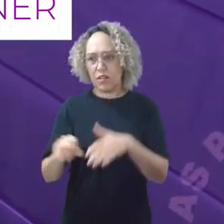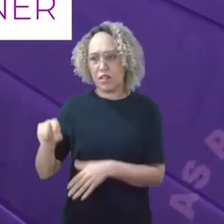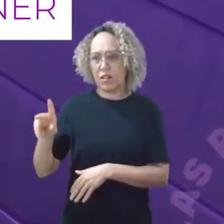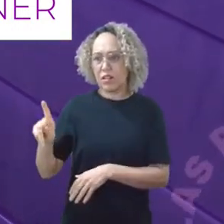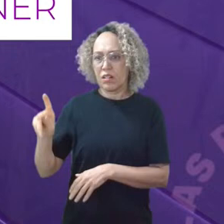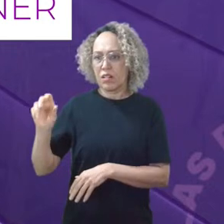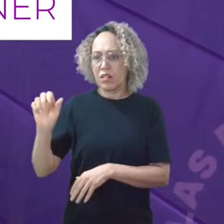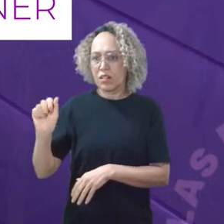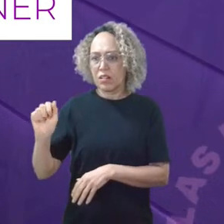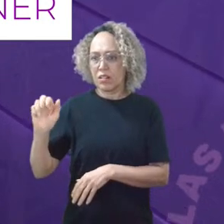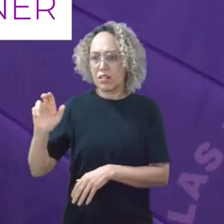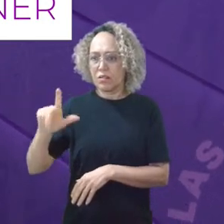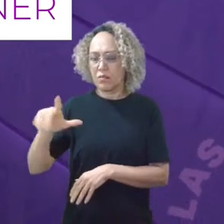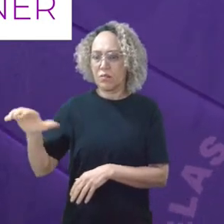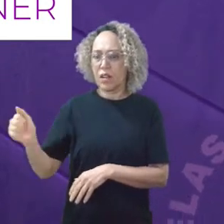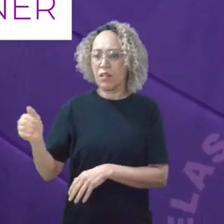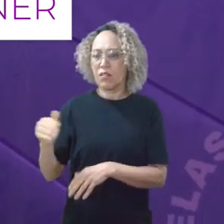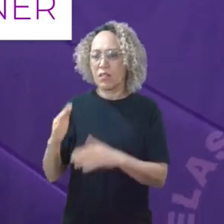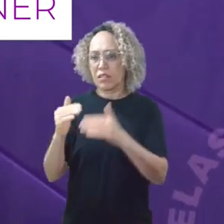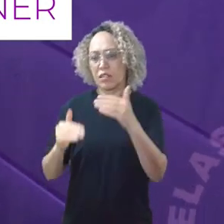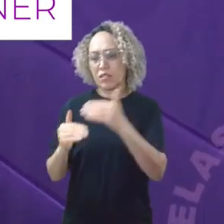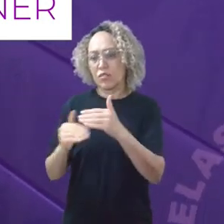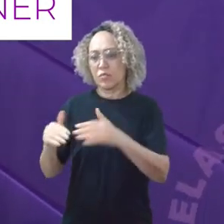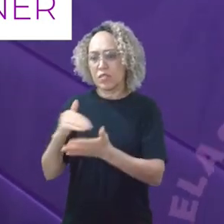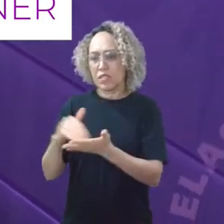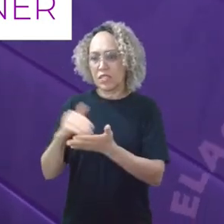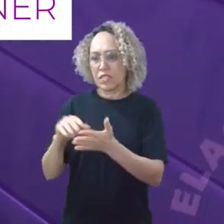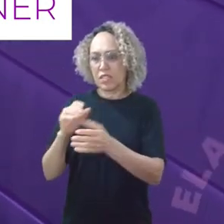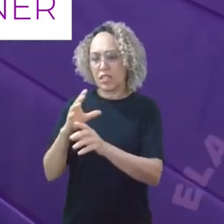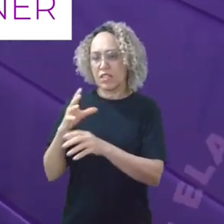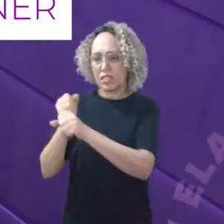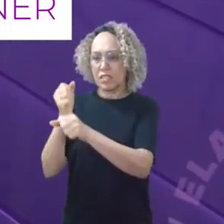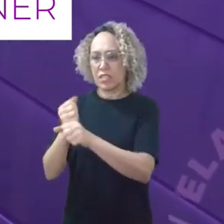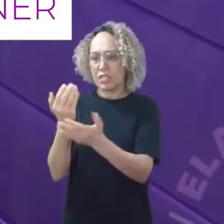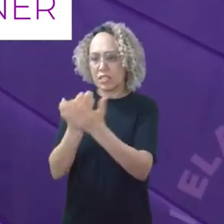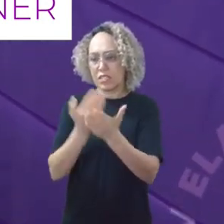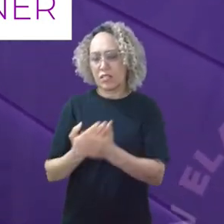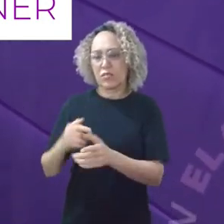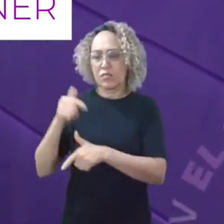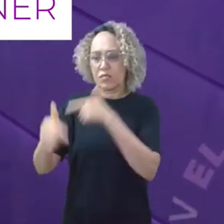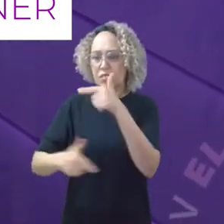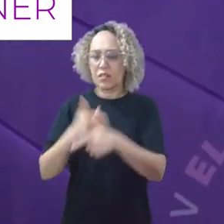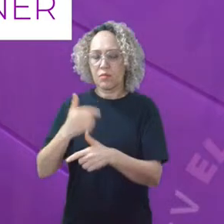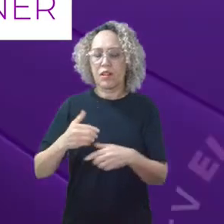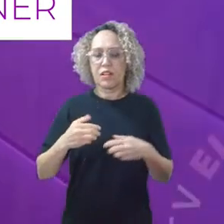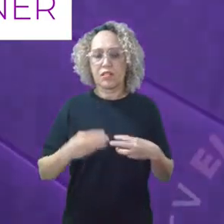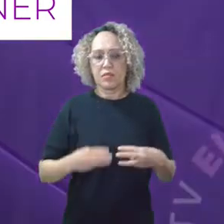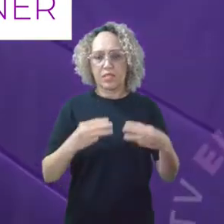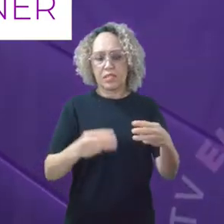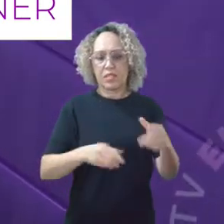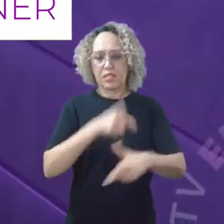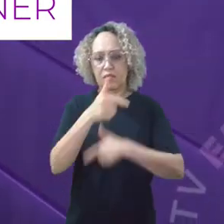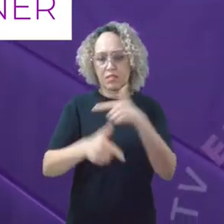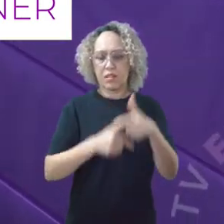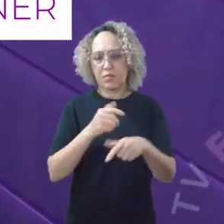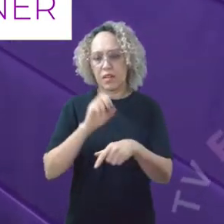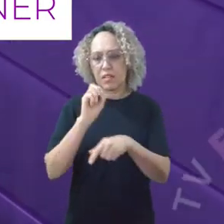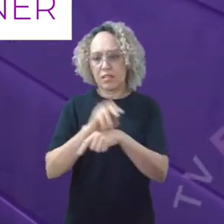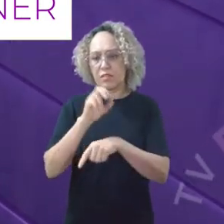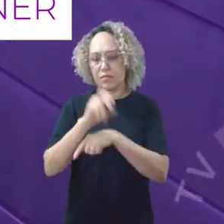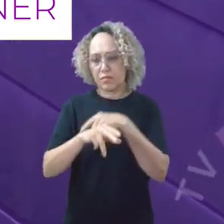Paula Montanher é subsecretária de Estatísticas e Estudos do Trabalho no Ministério do Trabalho e Emprego,